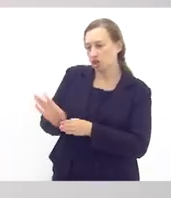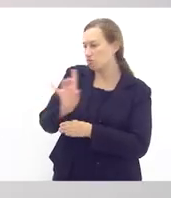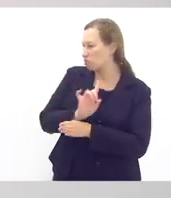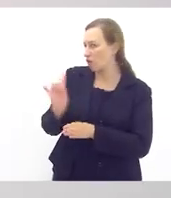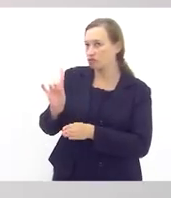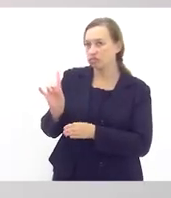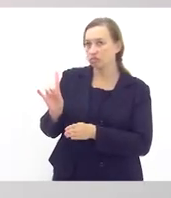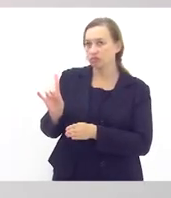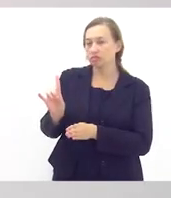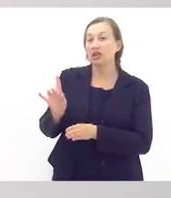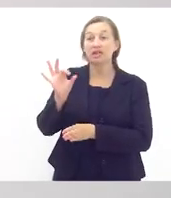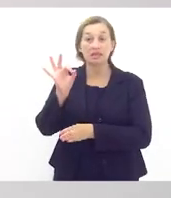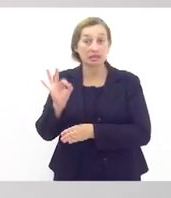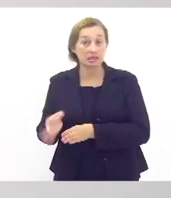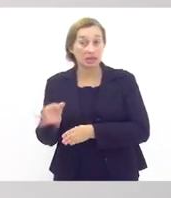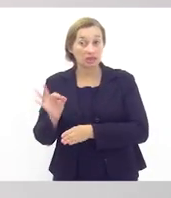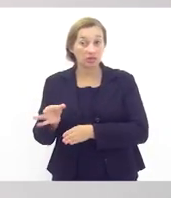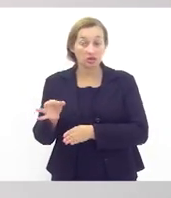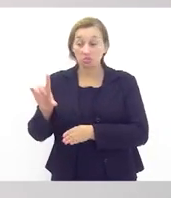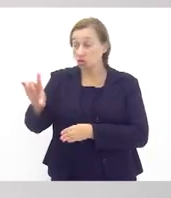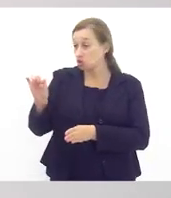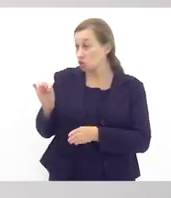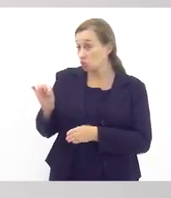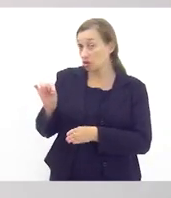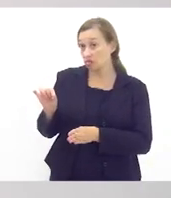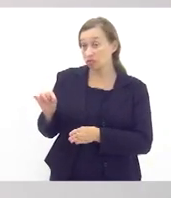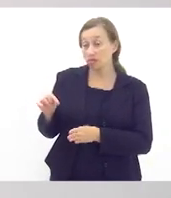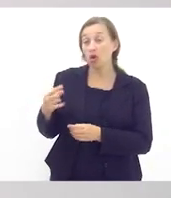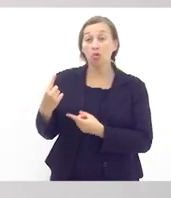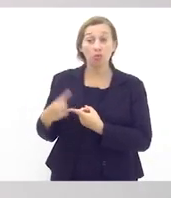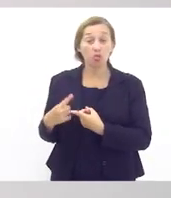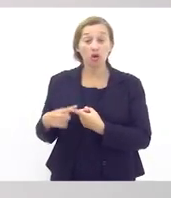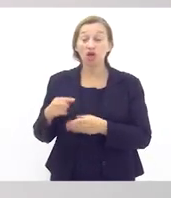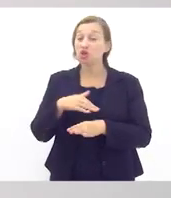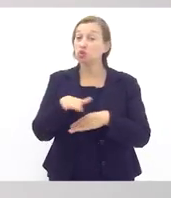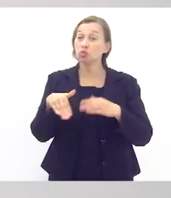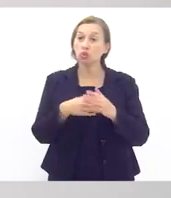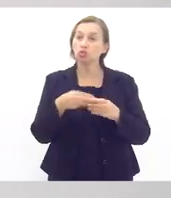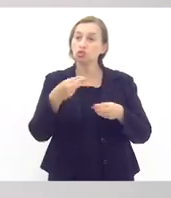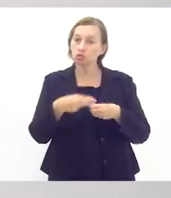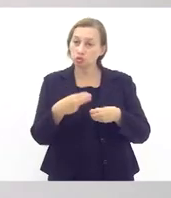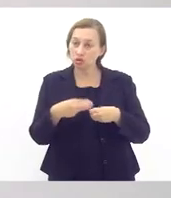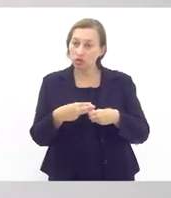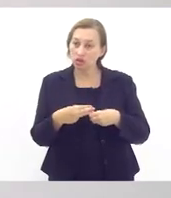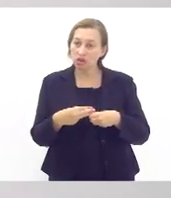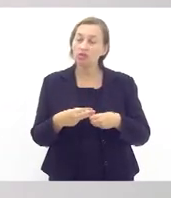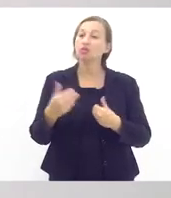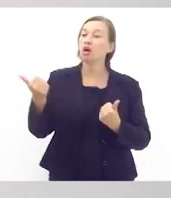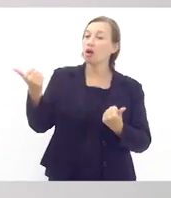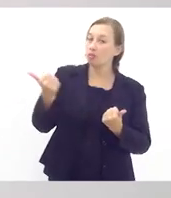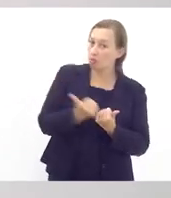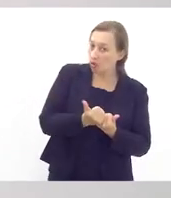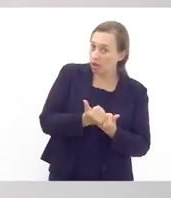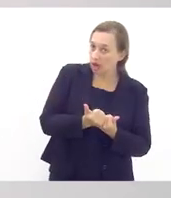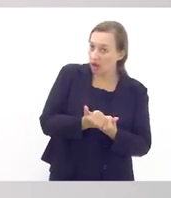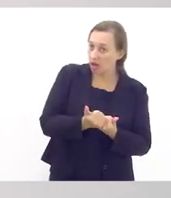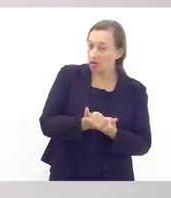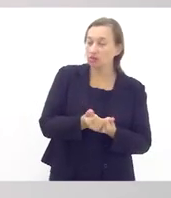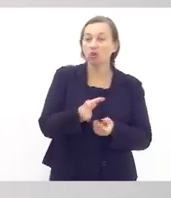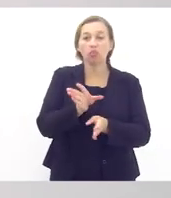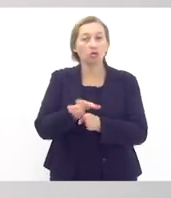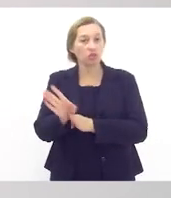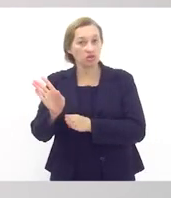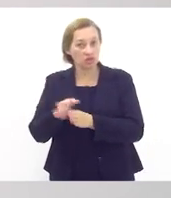é exatamente por escolha porque todos os municípios estão sendo apoiados e estão sendo